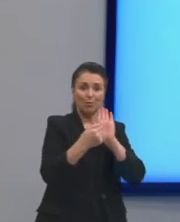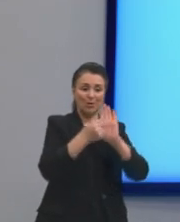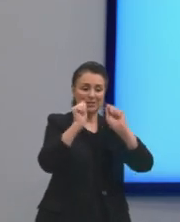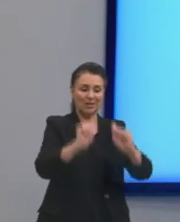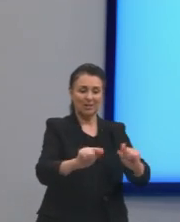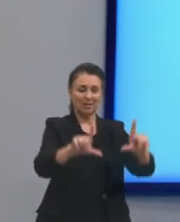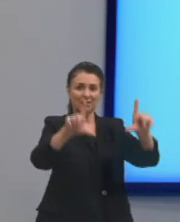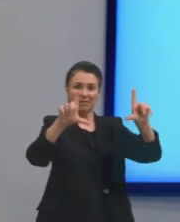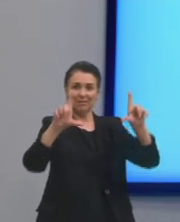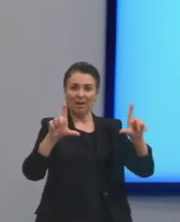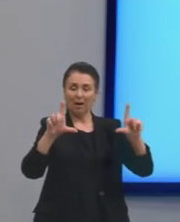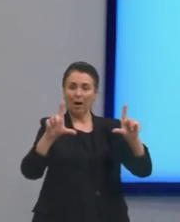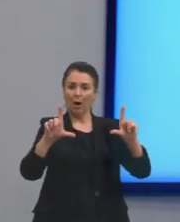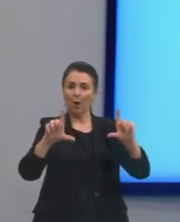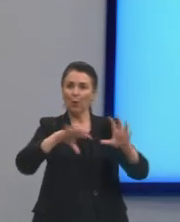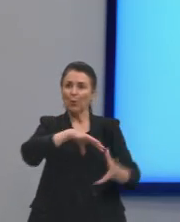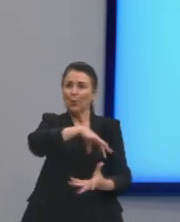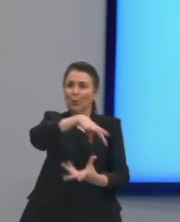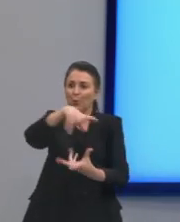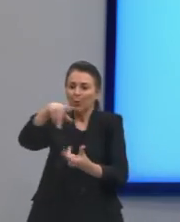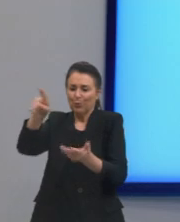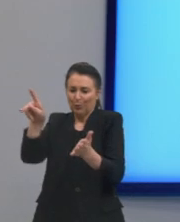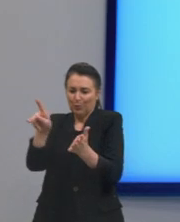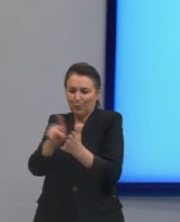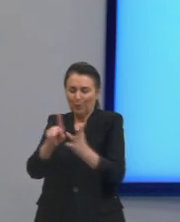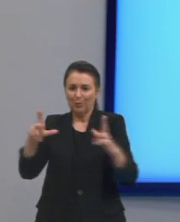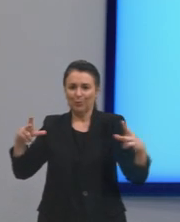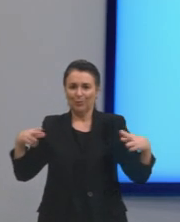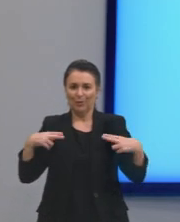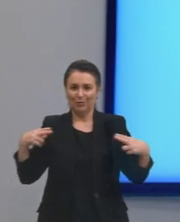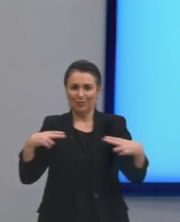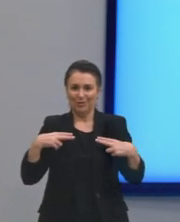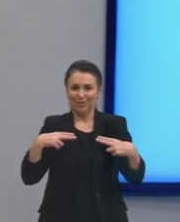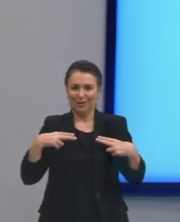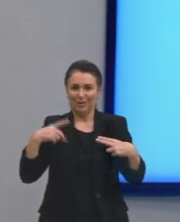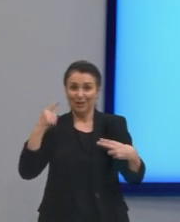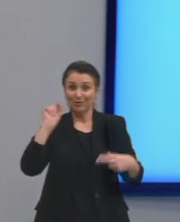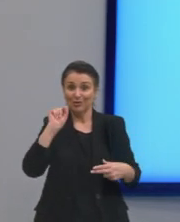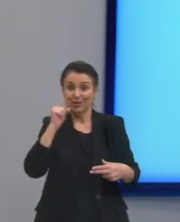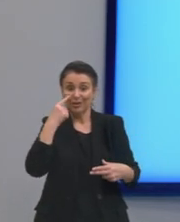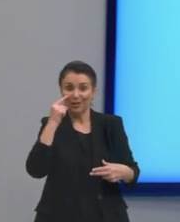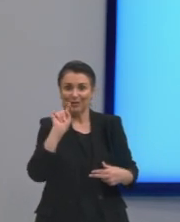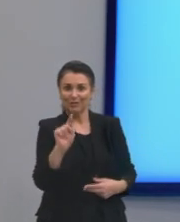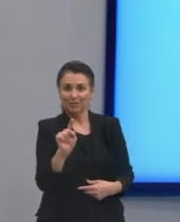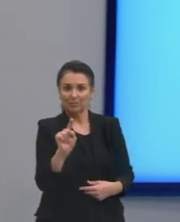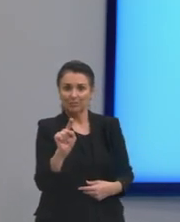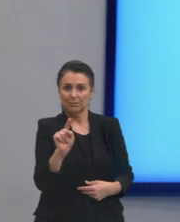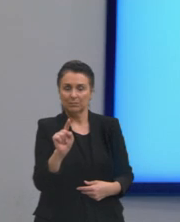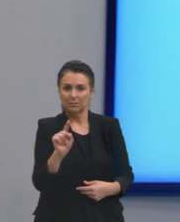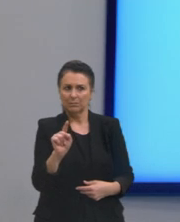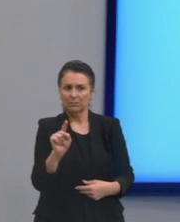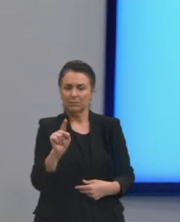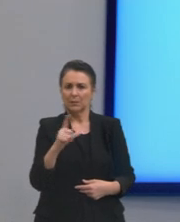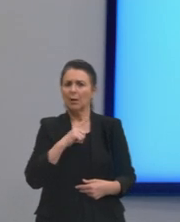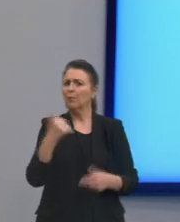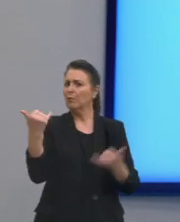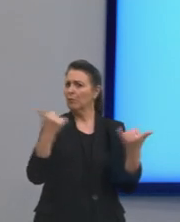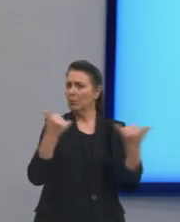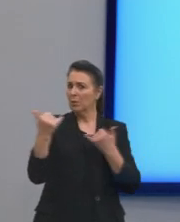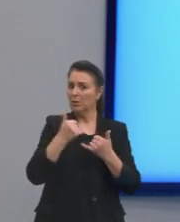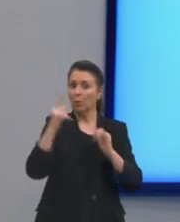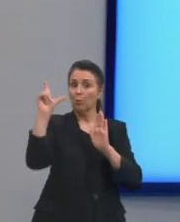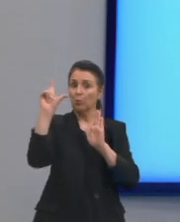universo pessoal solicitando a participação do espectador e eu tenho uma informação mais curta